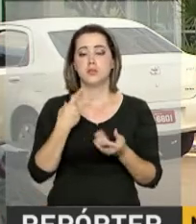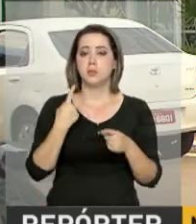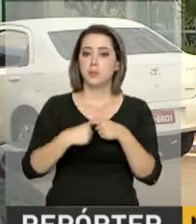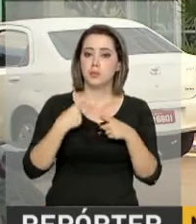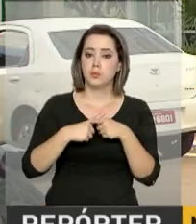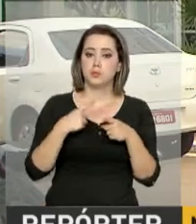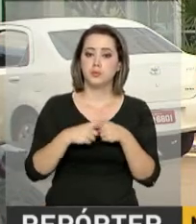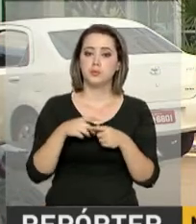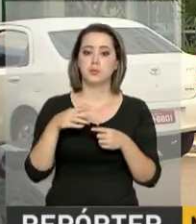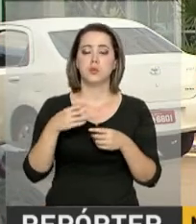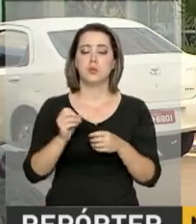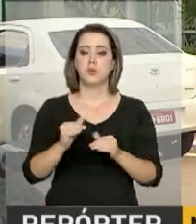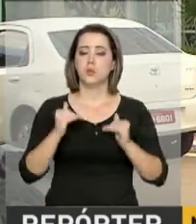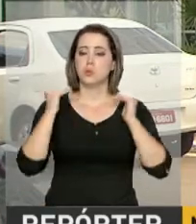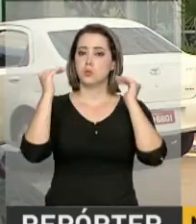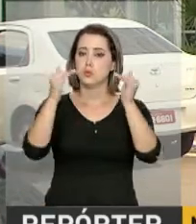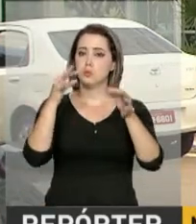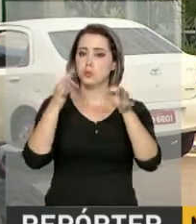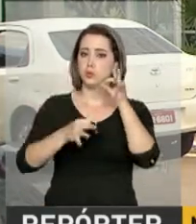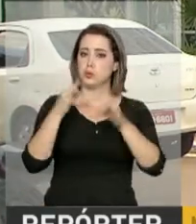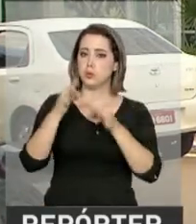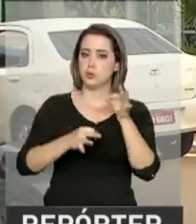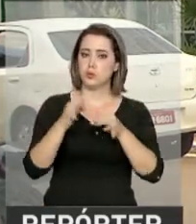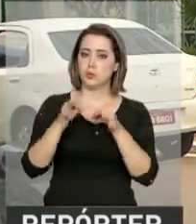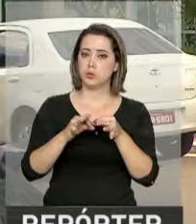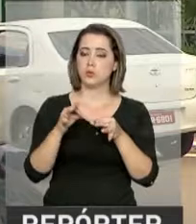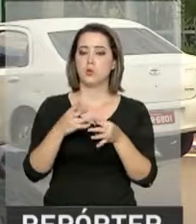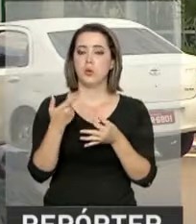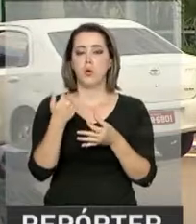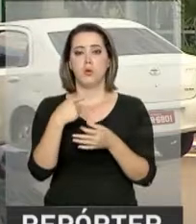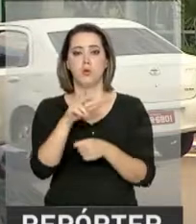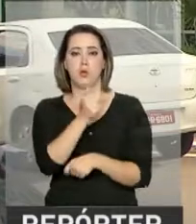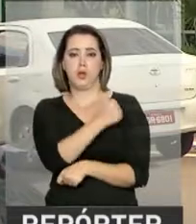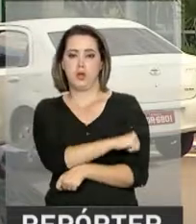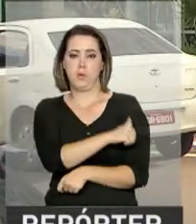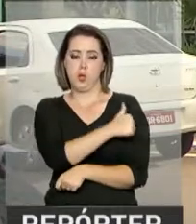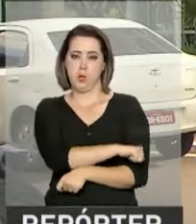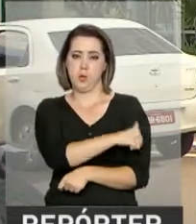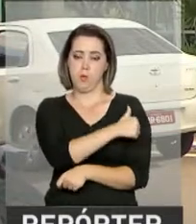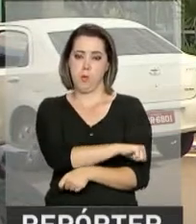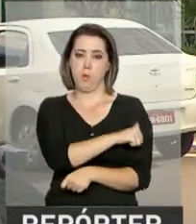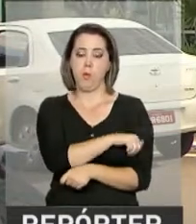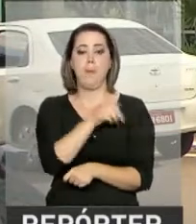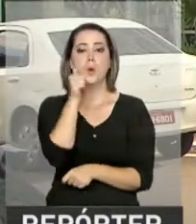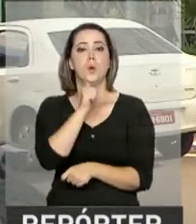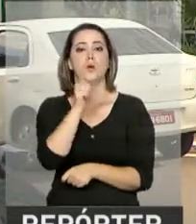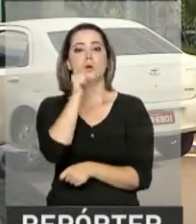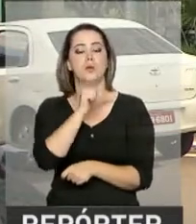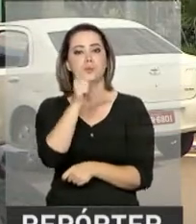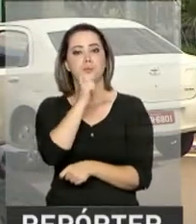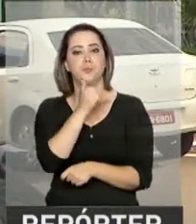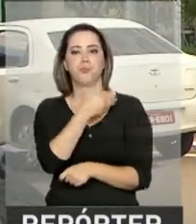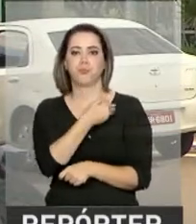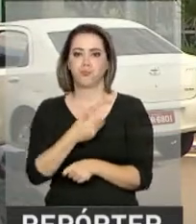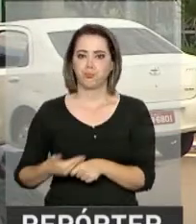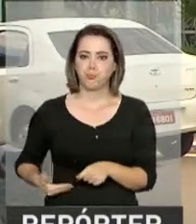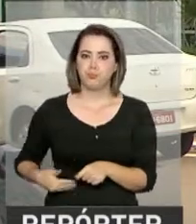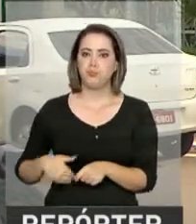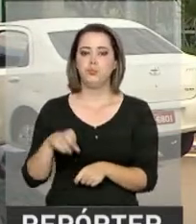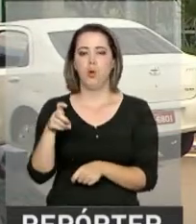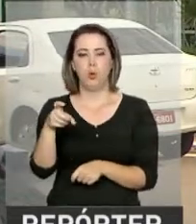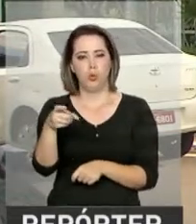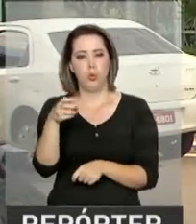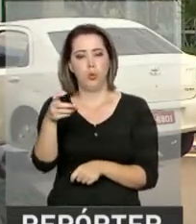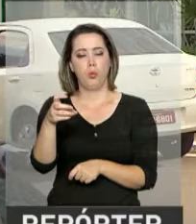justiça e concedeu prisão domiciliar a esse primeira dama do estado do rio de janeiro adriana ancelmo nesse caso a justiça